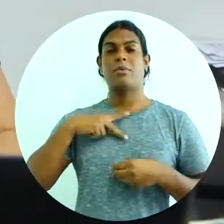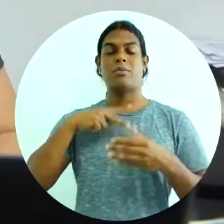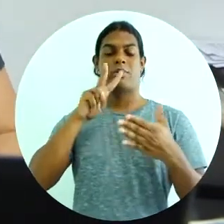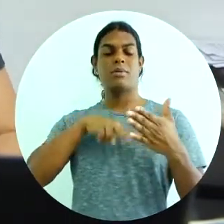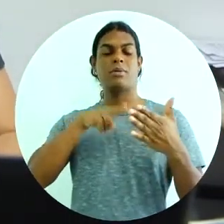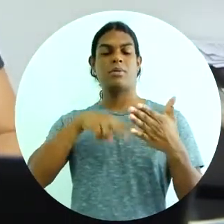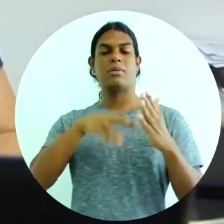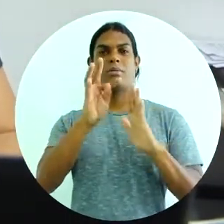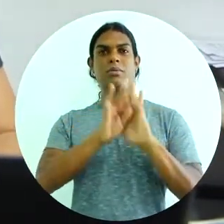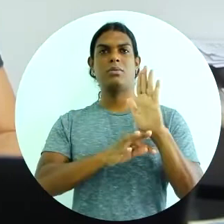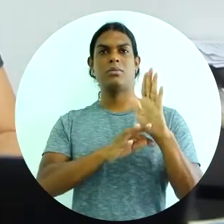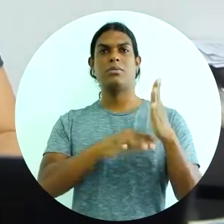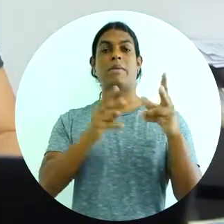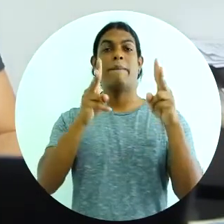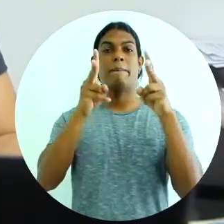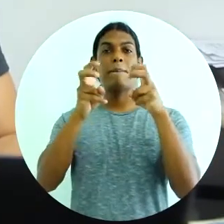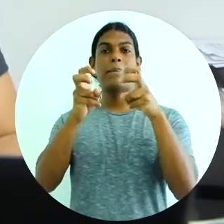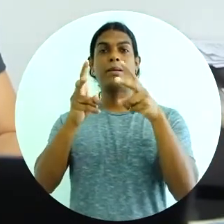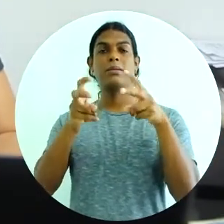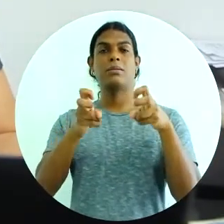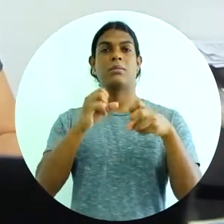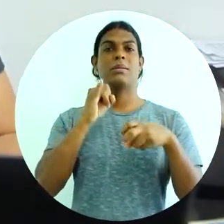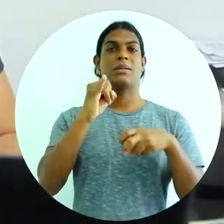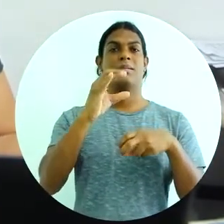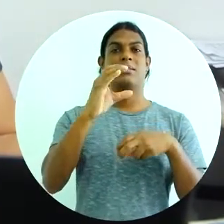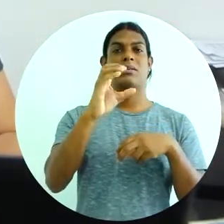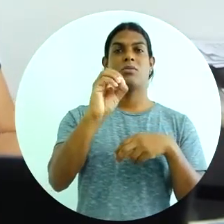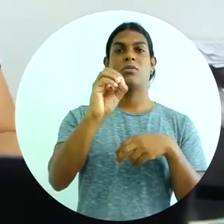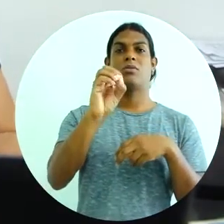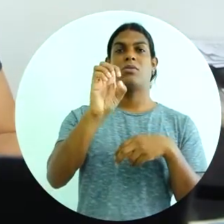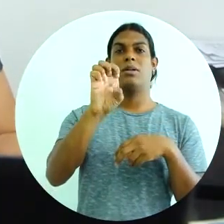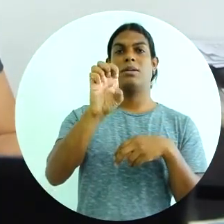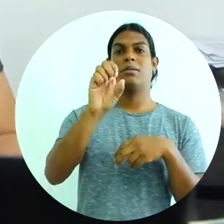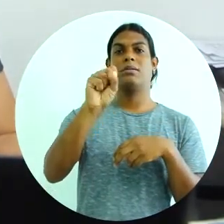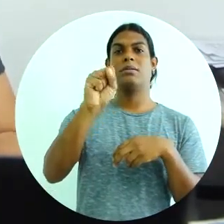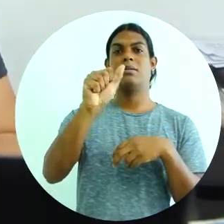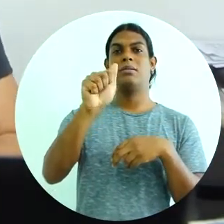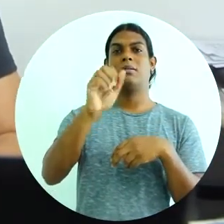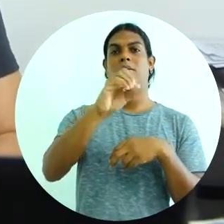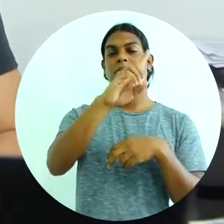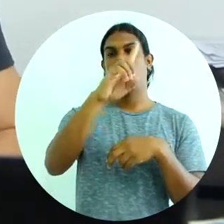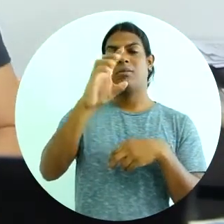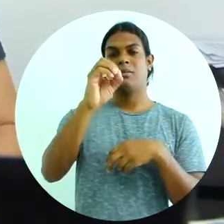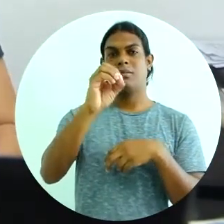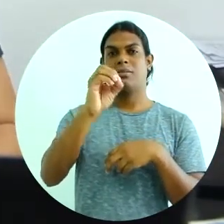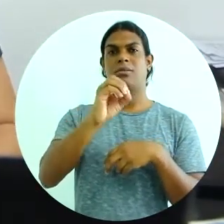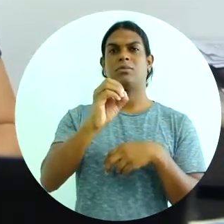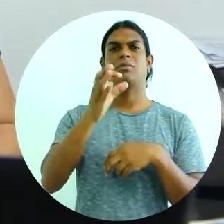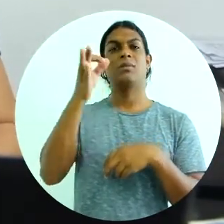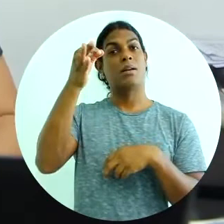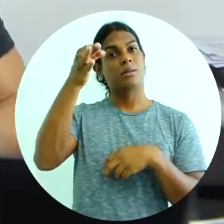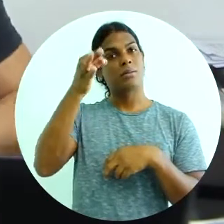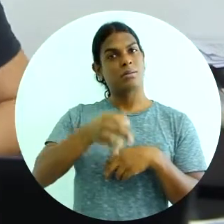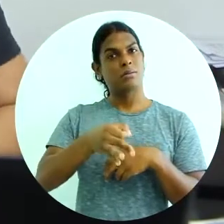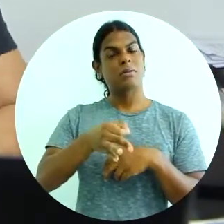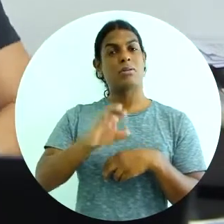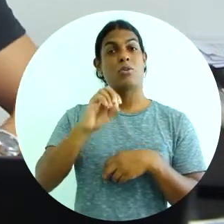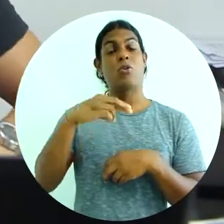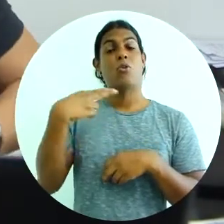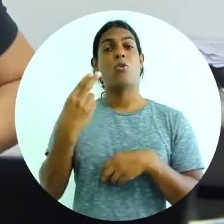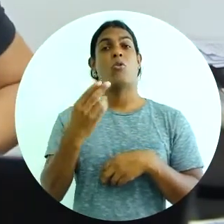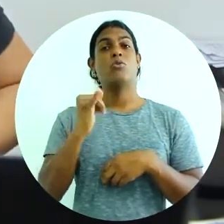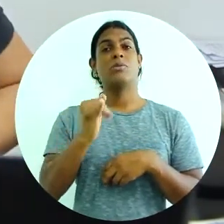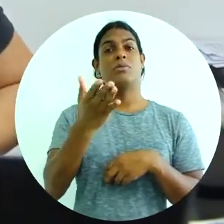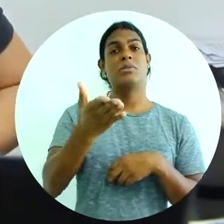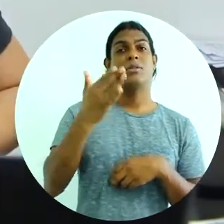e perceber se a coesão e a coerência do seu texto está no plano do que você acha que ele tem, ou se o seu